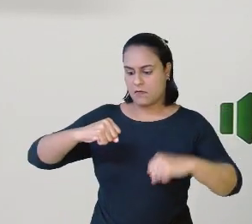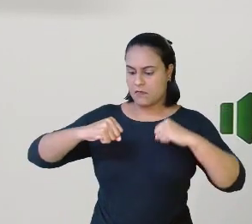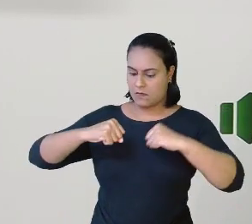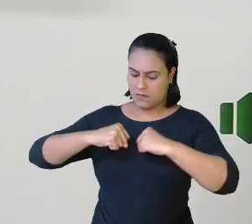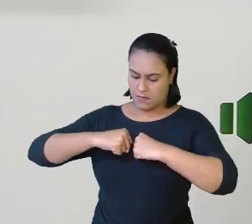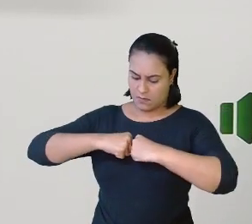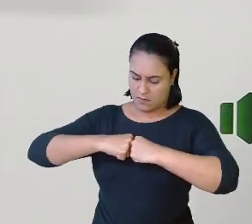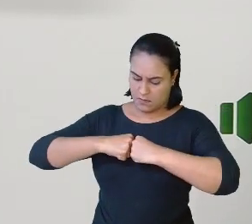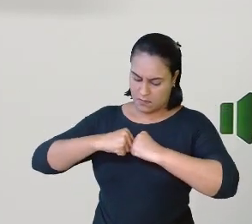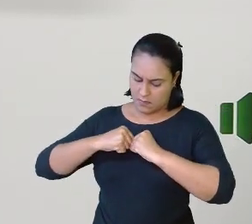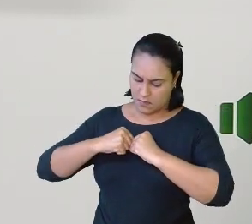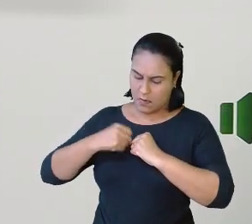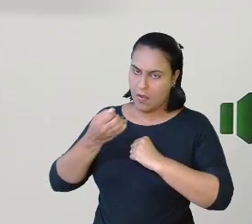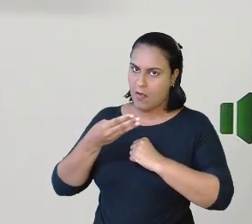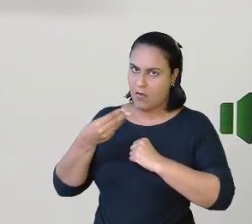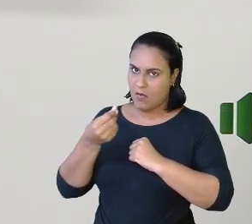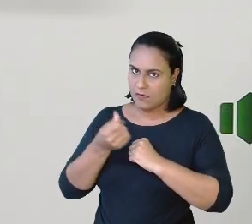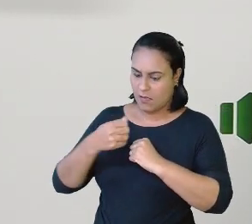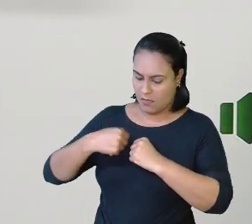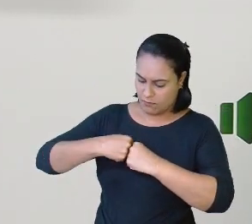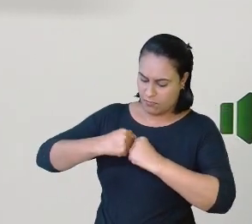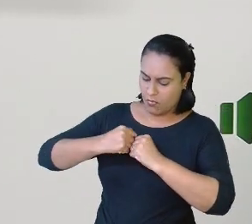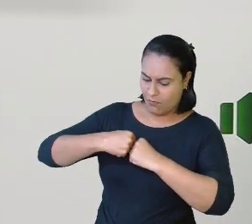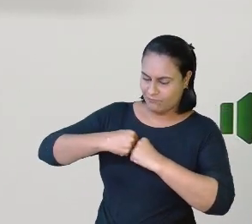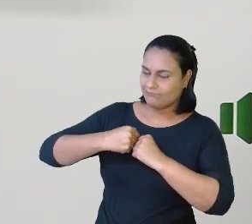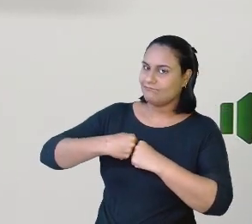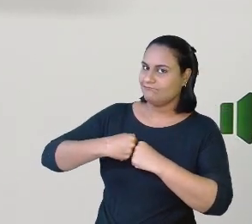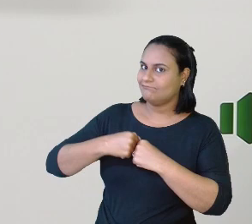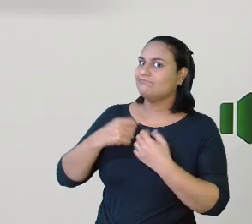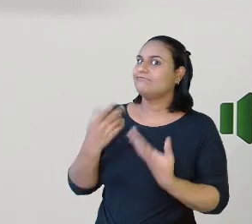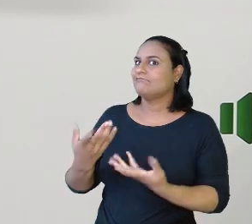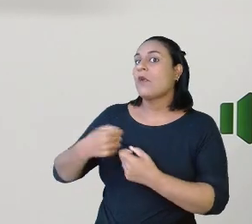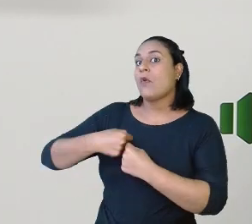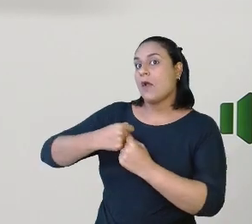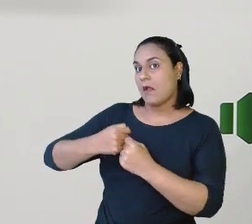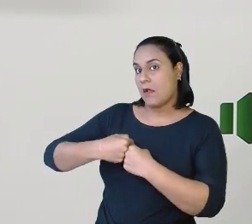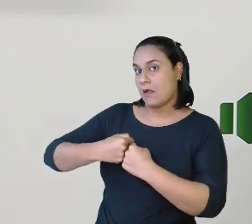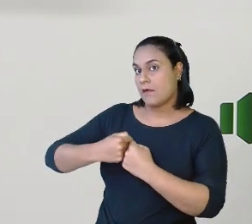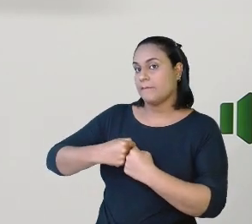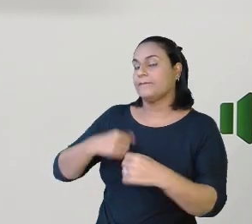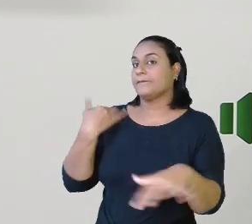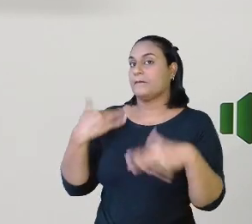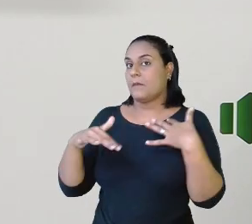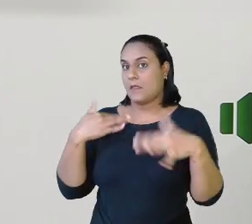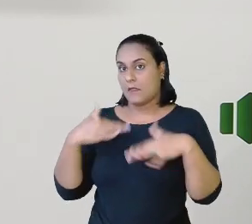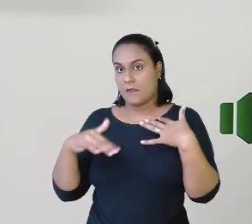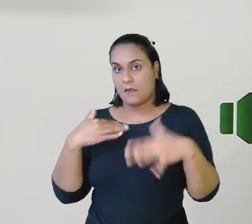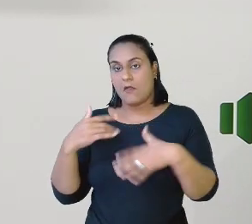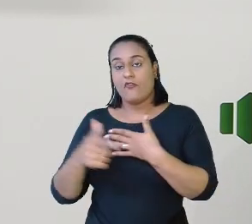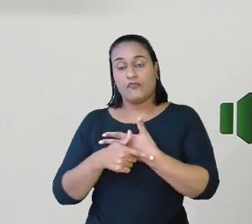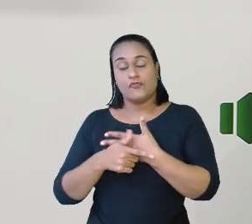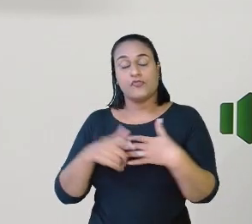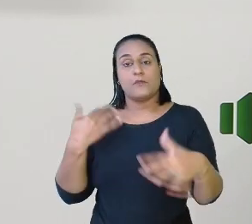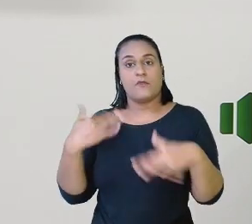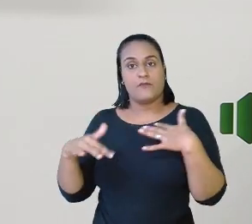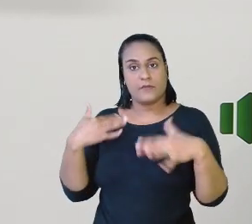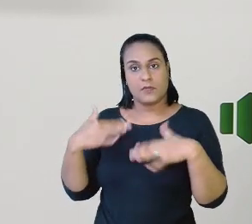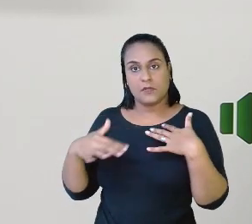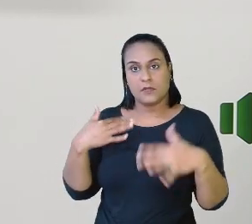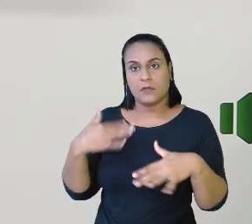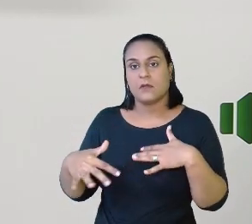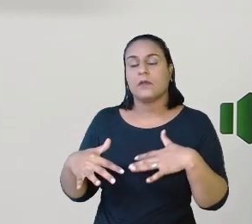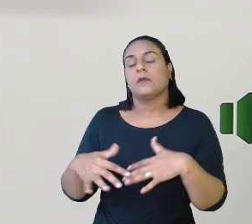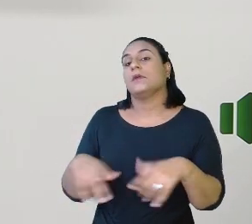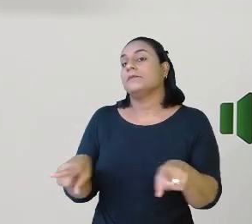ter esse material. Então, a articulação vai ser para isso, para a gente movimentar, né, para a gente se